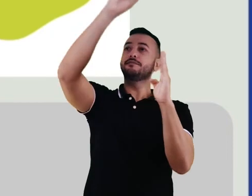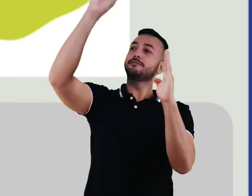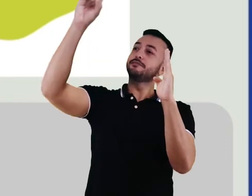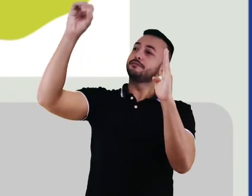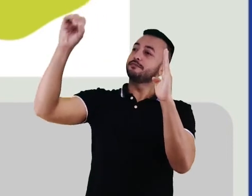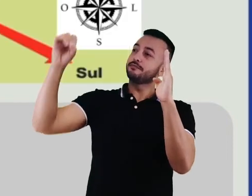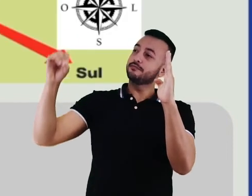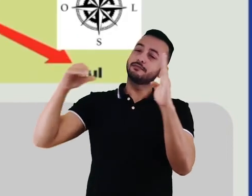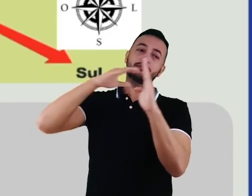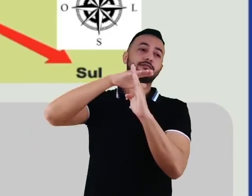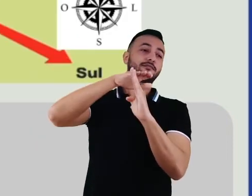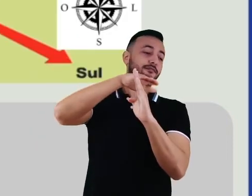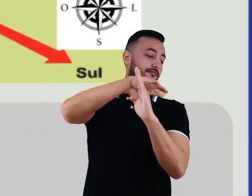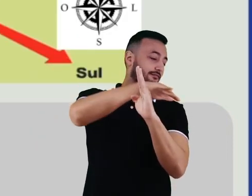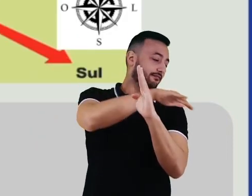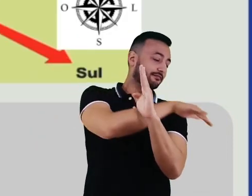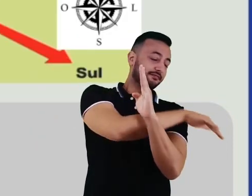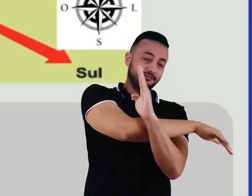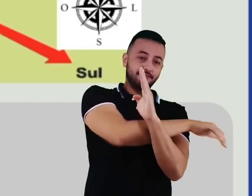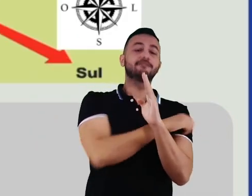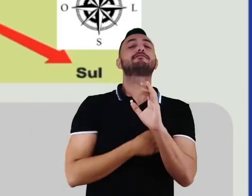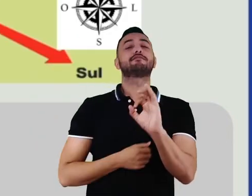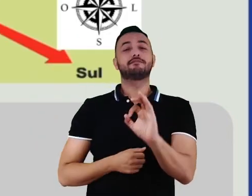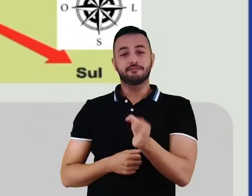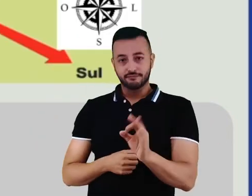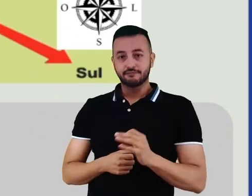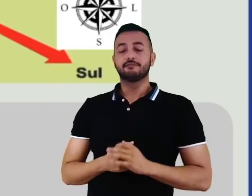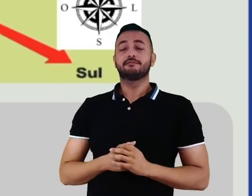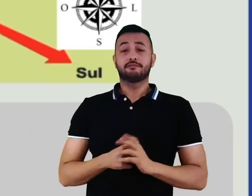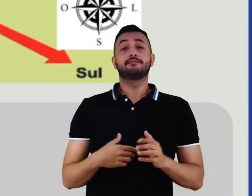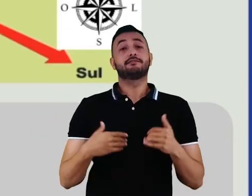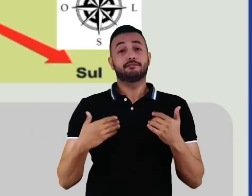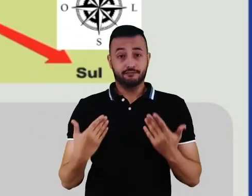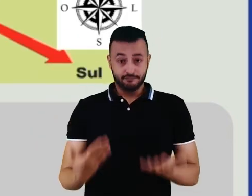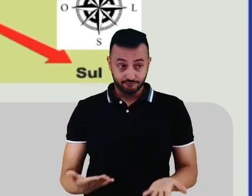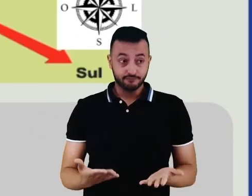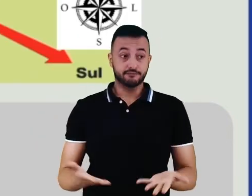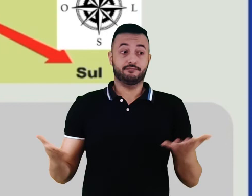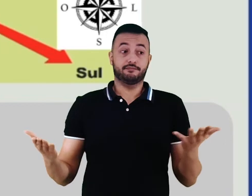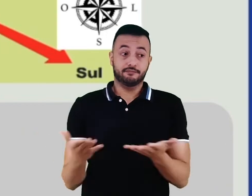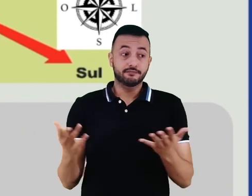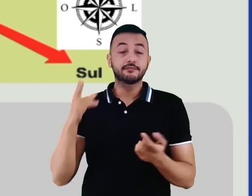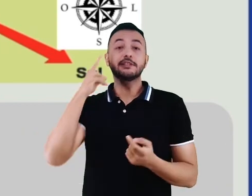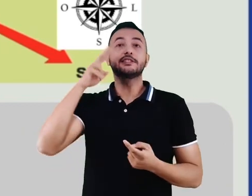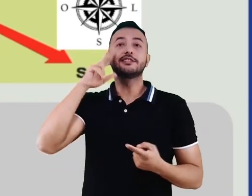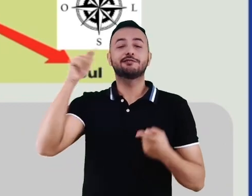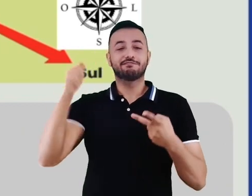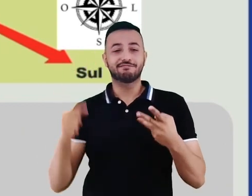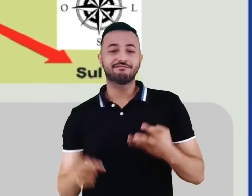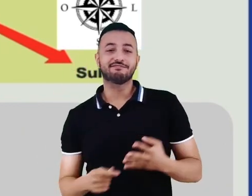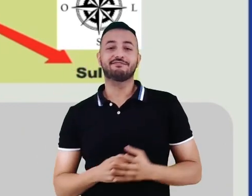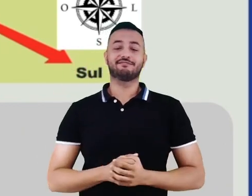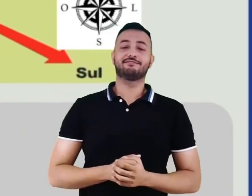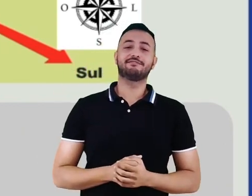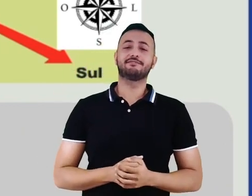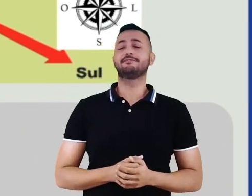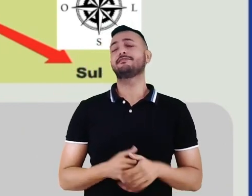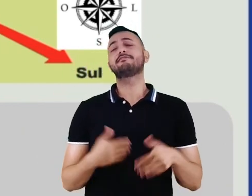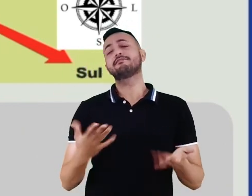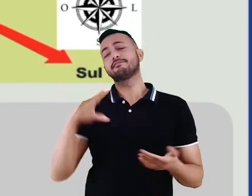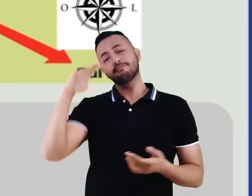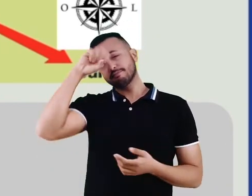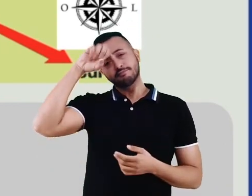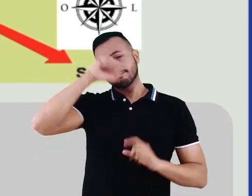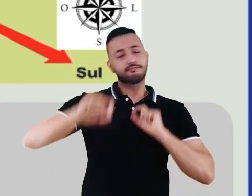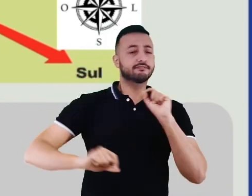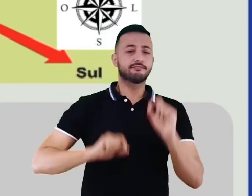vai para o outro lado. Isso mesmo. Então, pessoal, chegou a hora da nossa revisão. O que foi que a gente